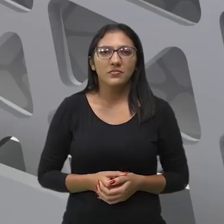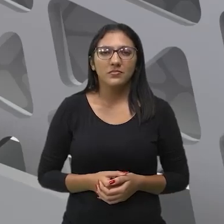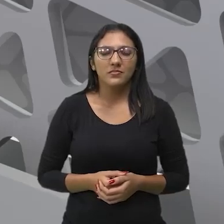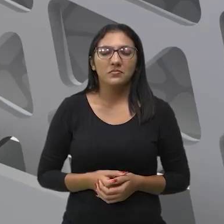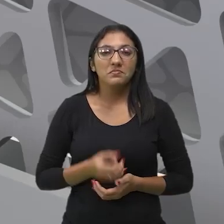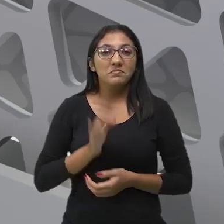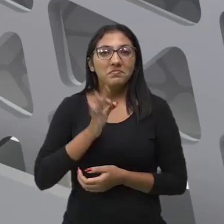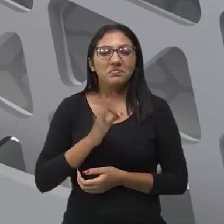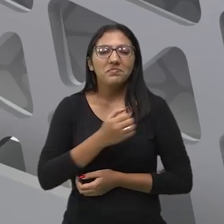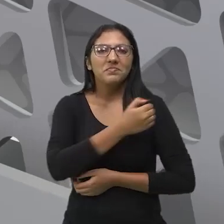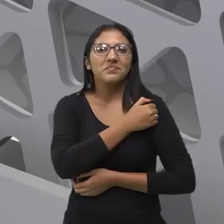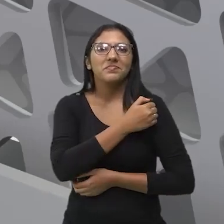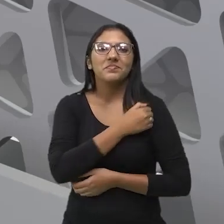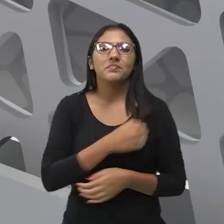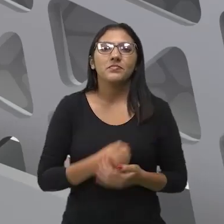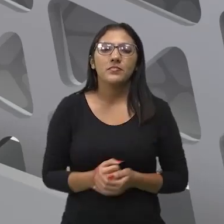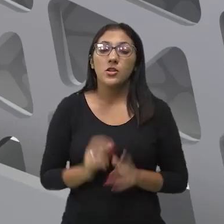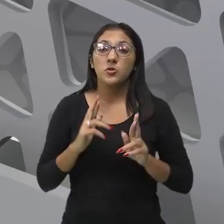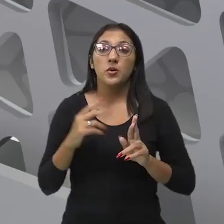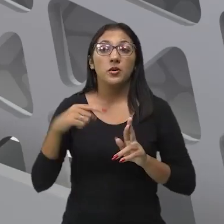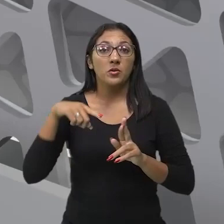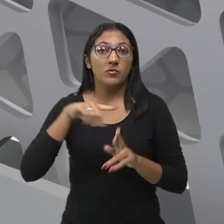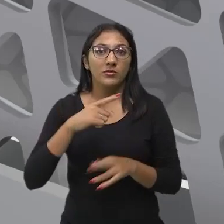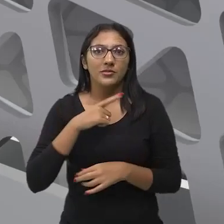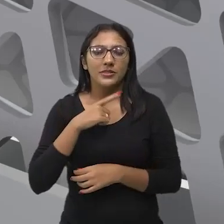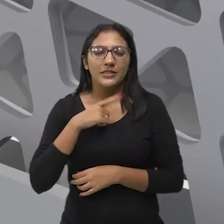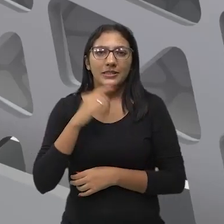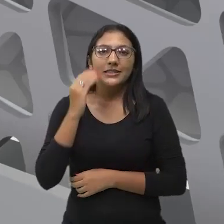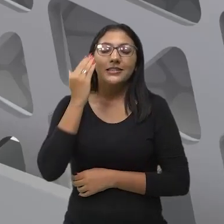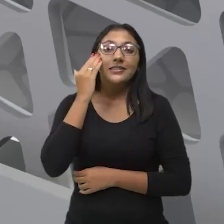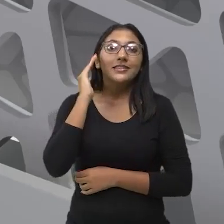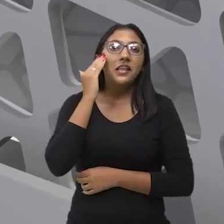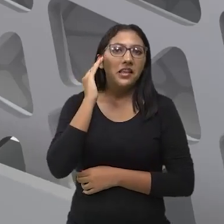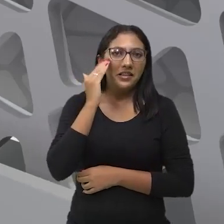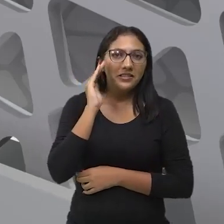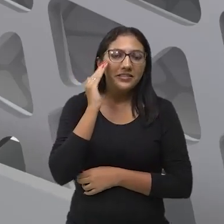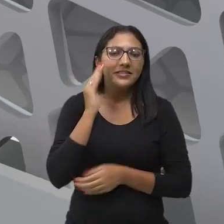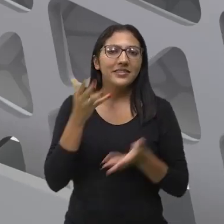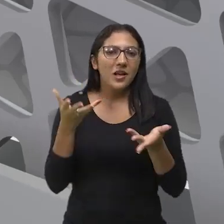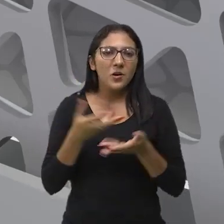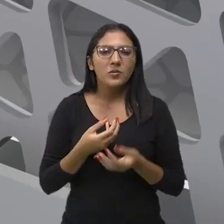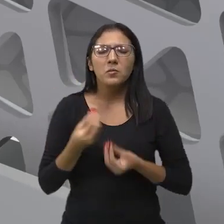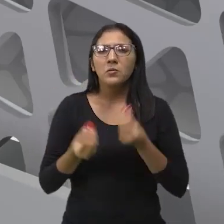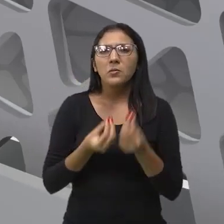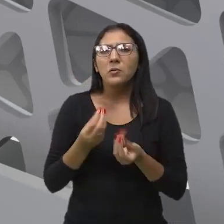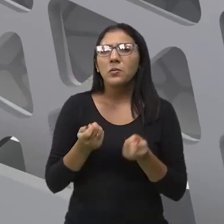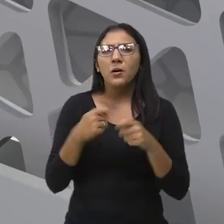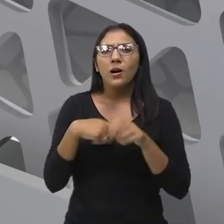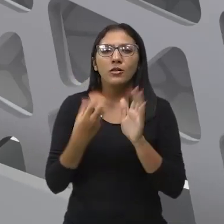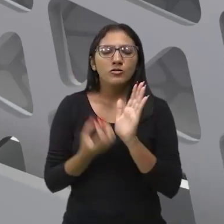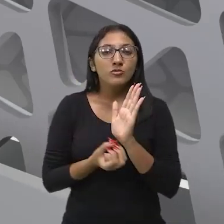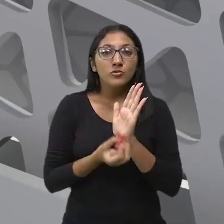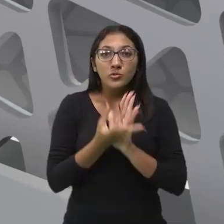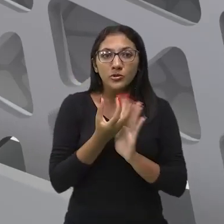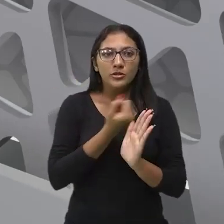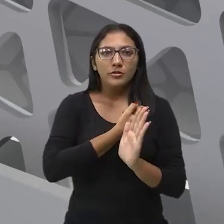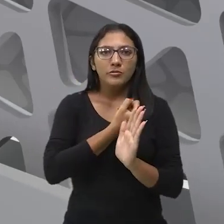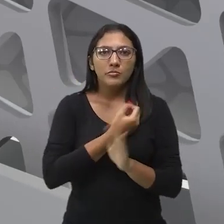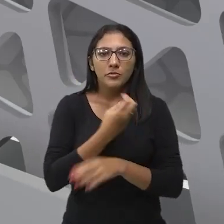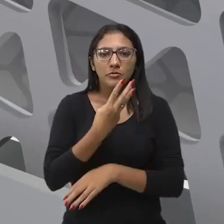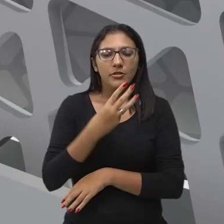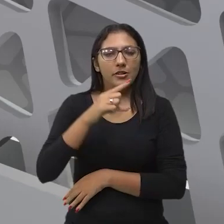número 3,14. Né? O número 3,14, que é o que nós chamamos de π, né, em